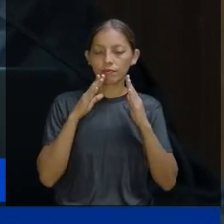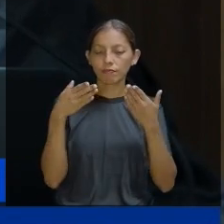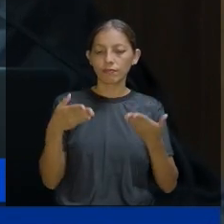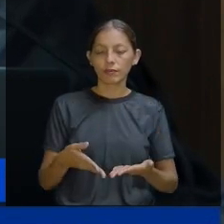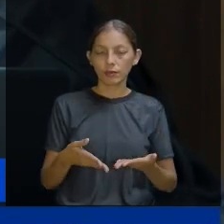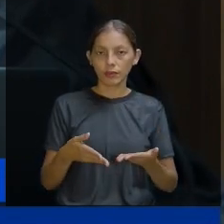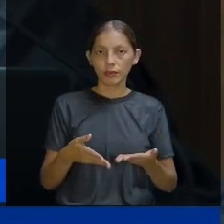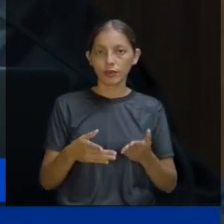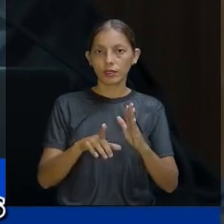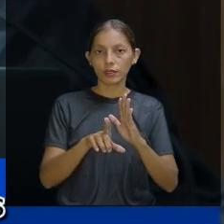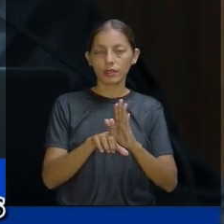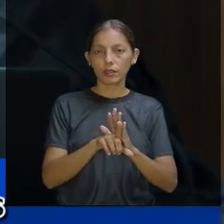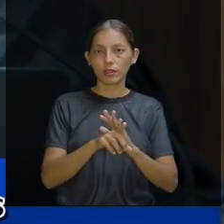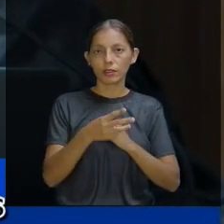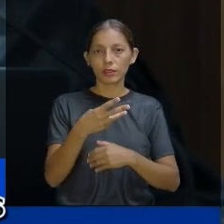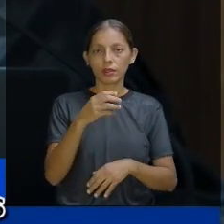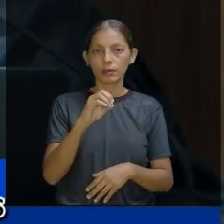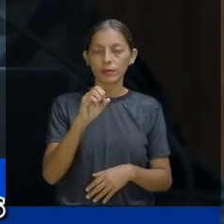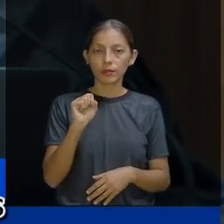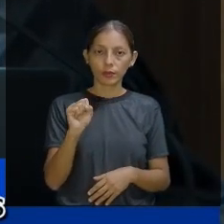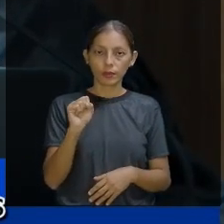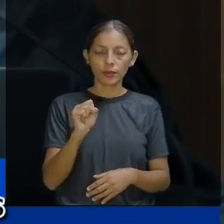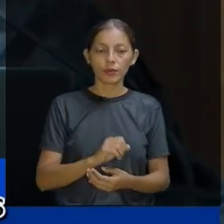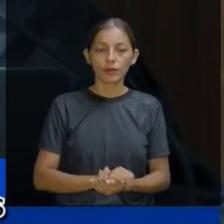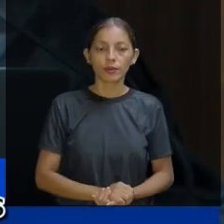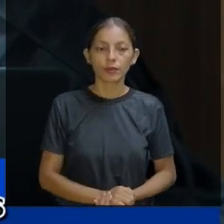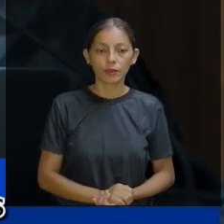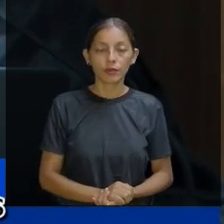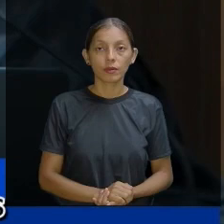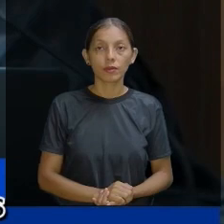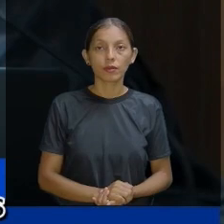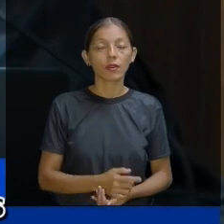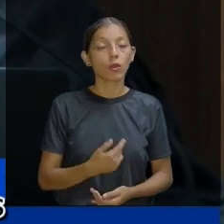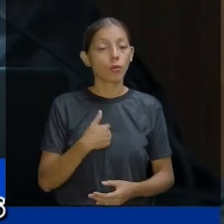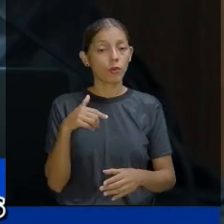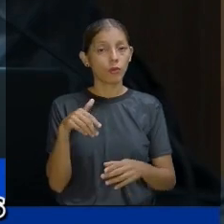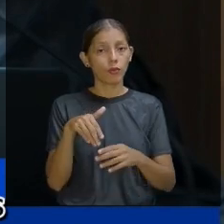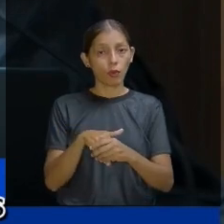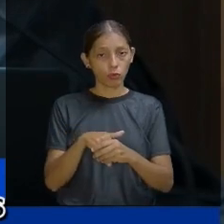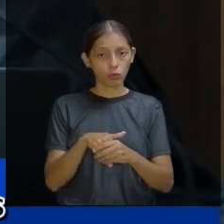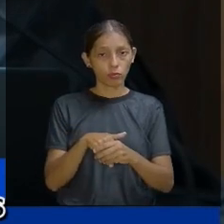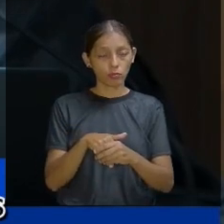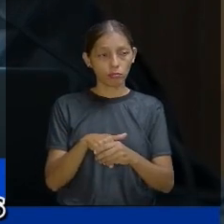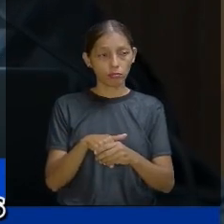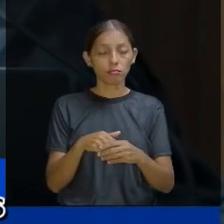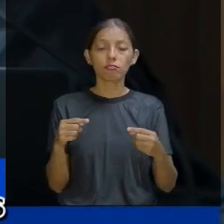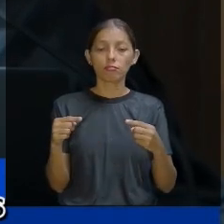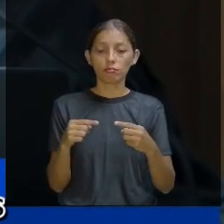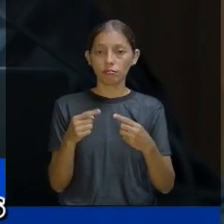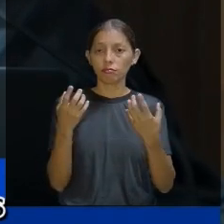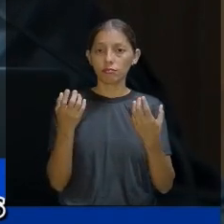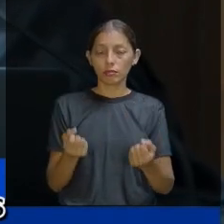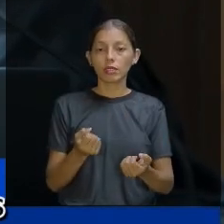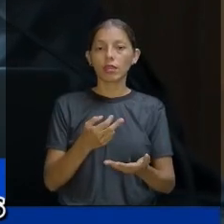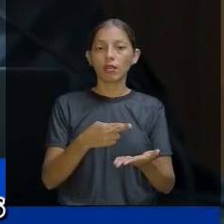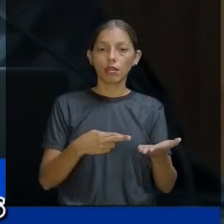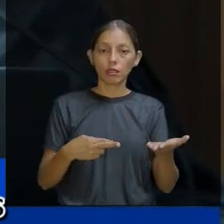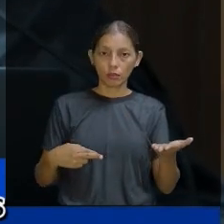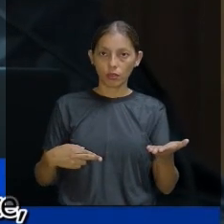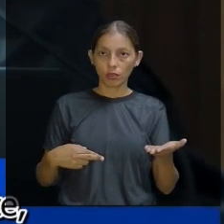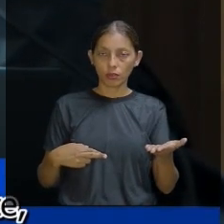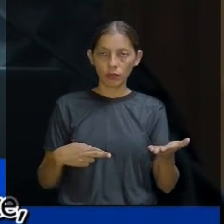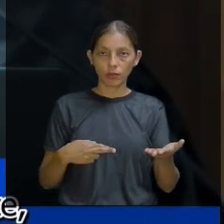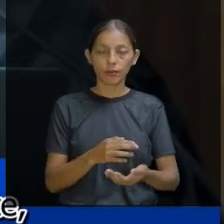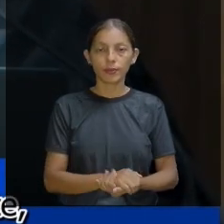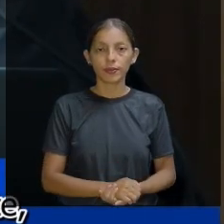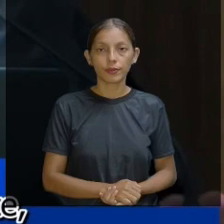CNJ, e o meu voto, senhor eminentes pares, é no sentido de aprovar o relatório, sem antes registrar